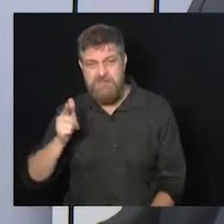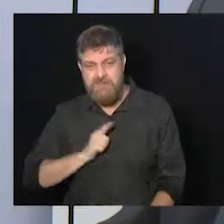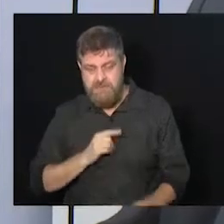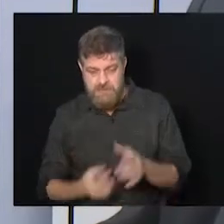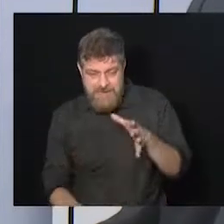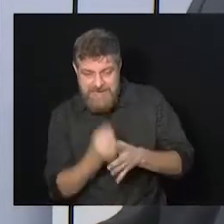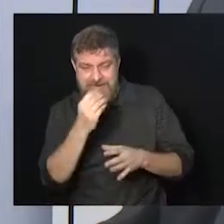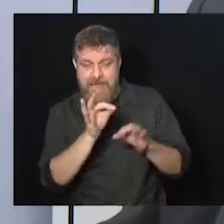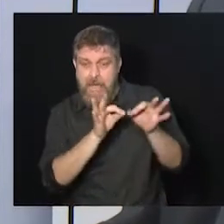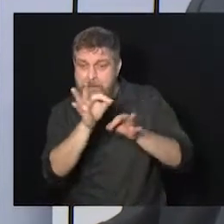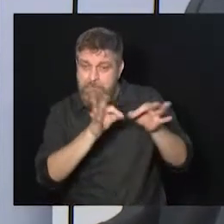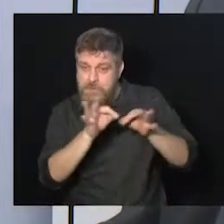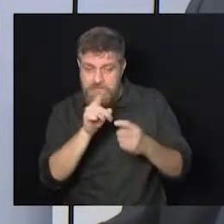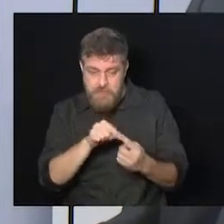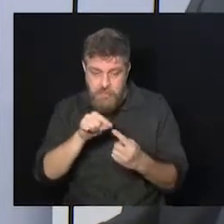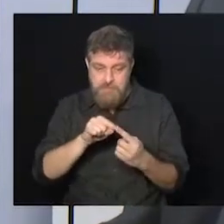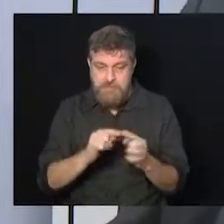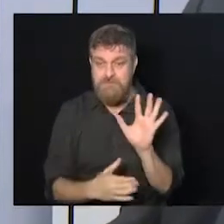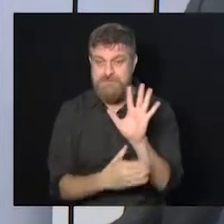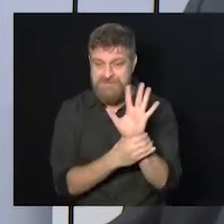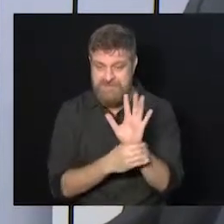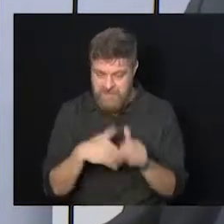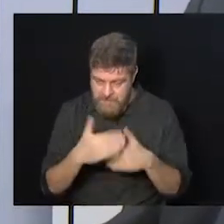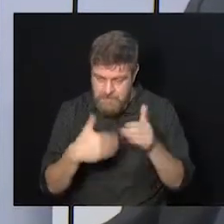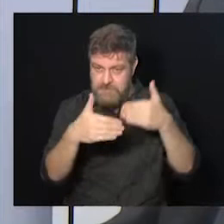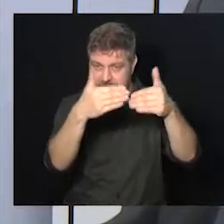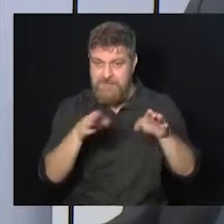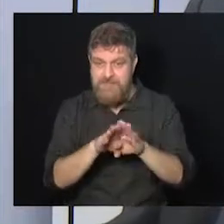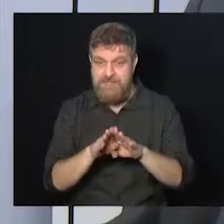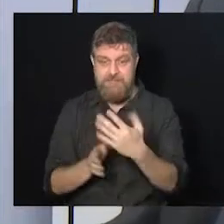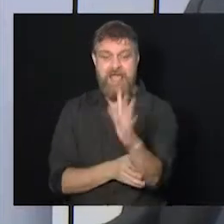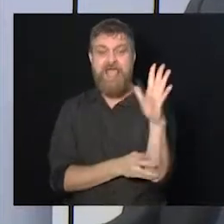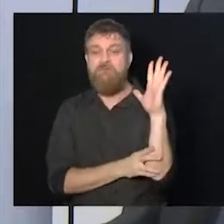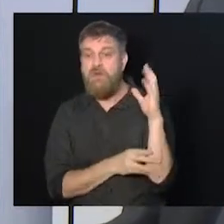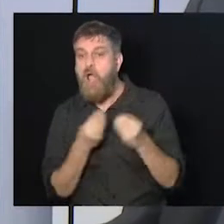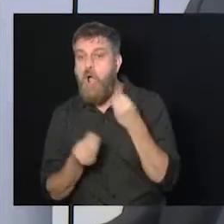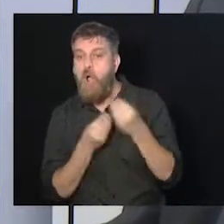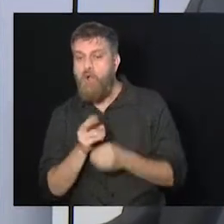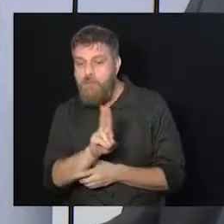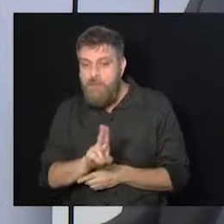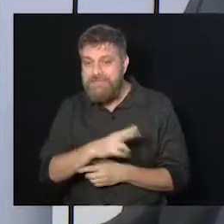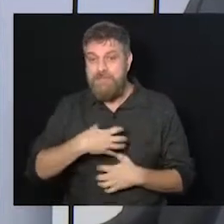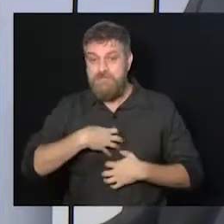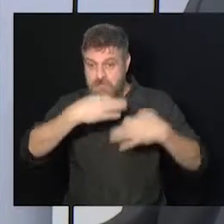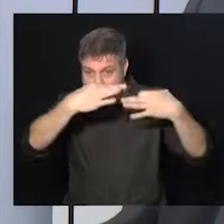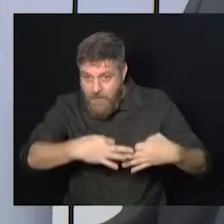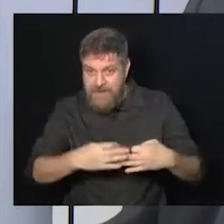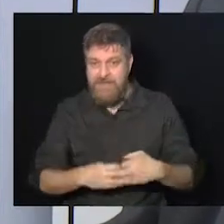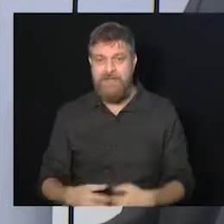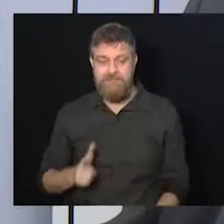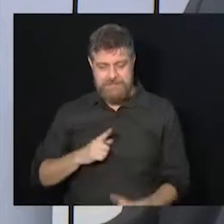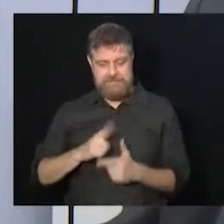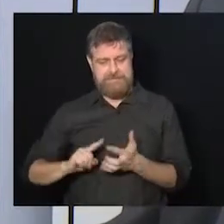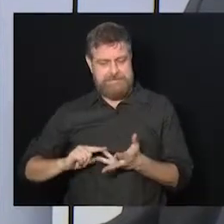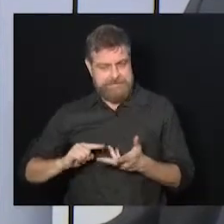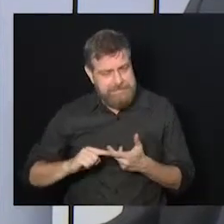implementar projetos de desenvolvimento sustentável, de utilização sustentável da floresta, né? A gente tem, enfrentando diversos problemas e